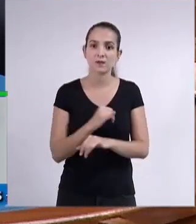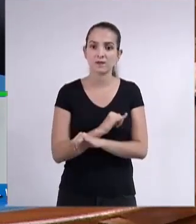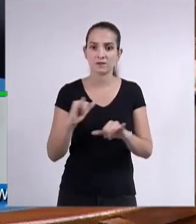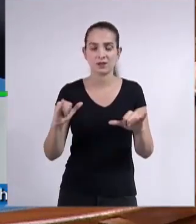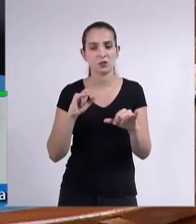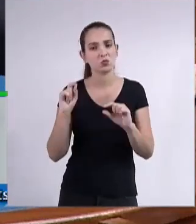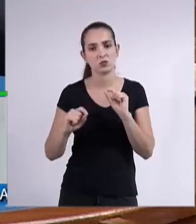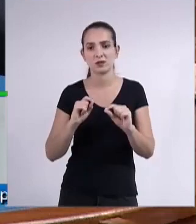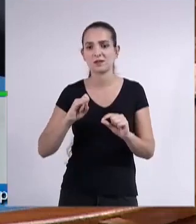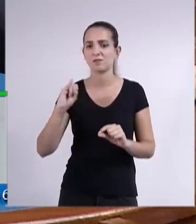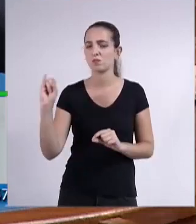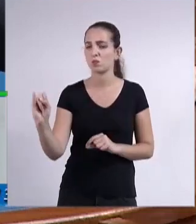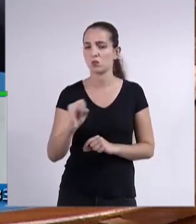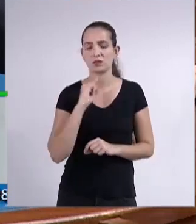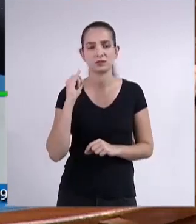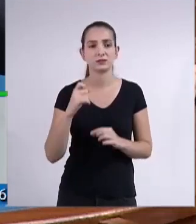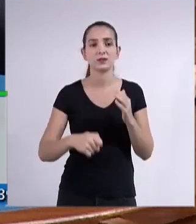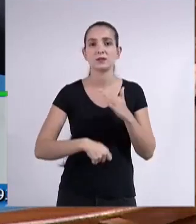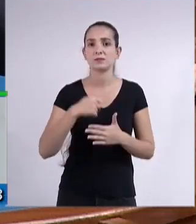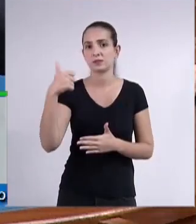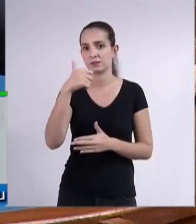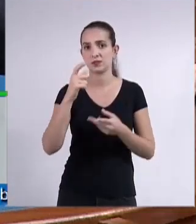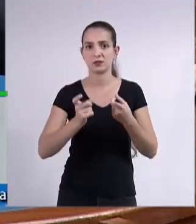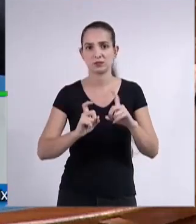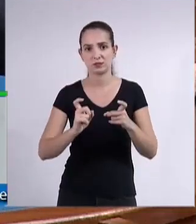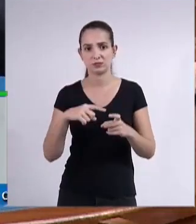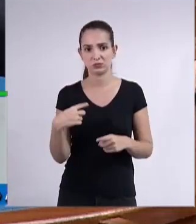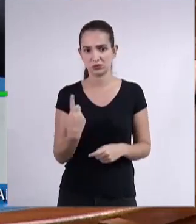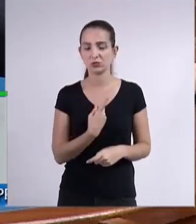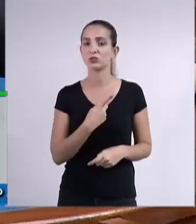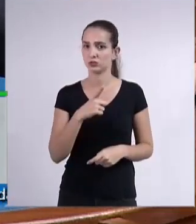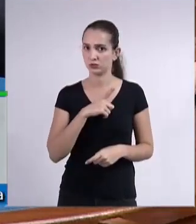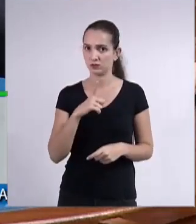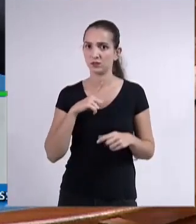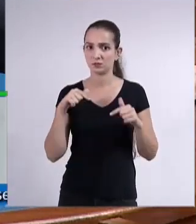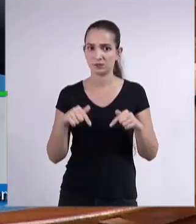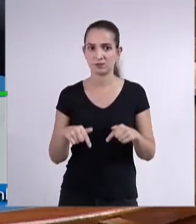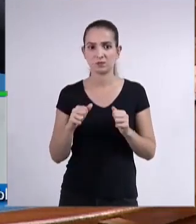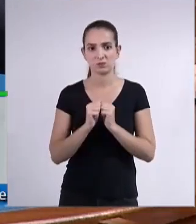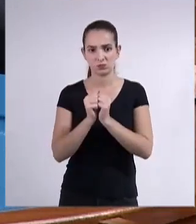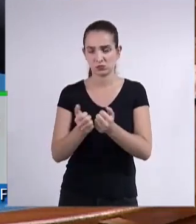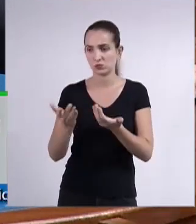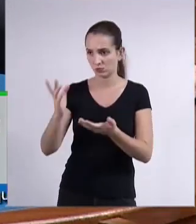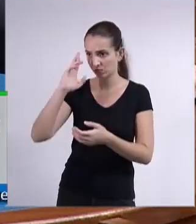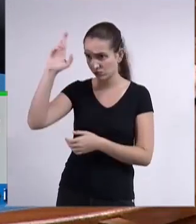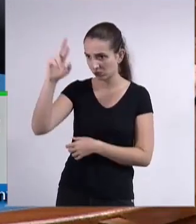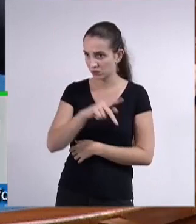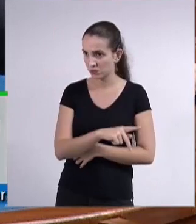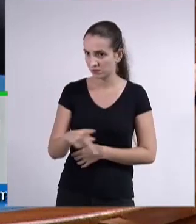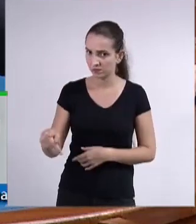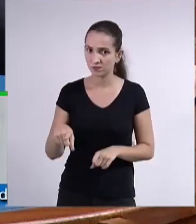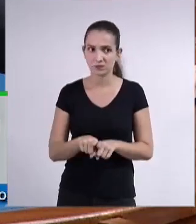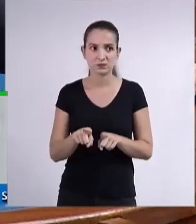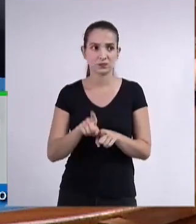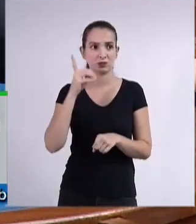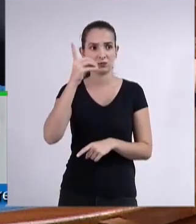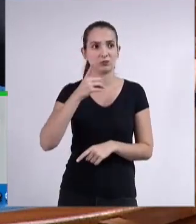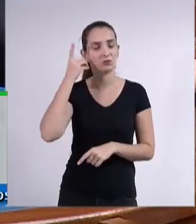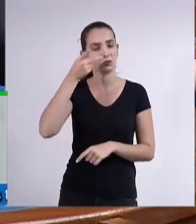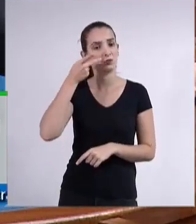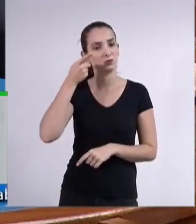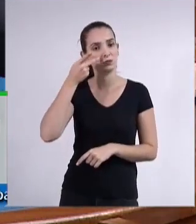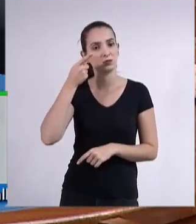importância da primeira reunião que nós tivemos aqui, presidido por Vossa Excelência, pelo deputado Pedro Kemp, no levantamento